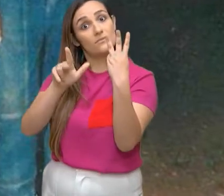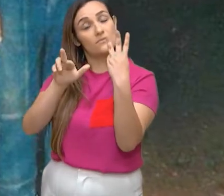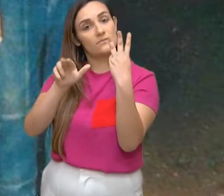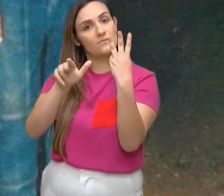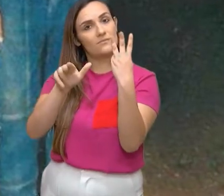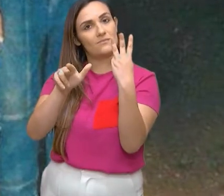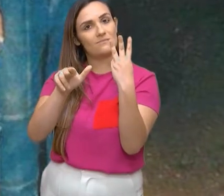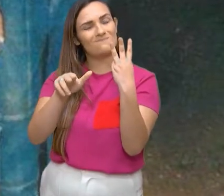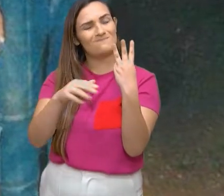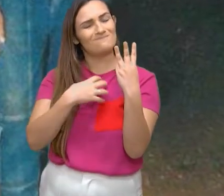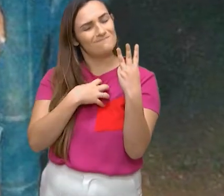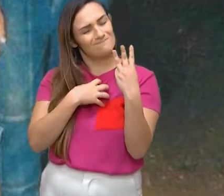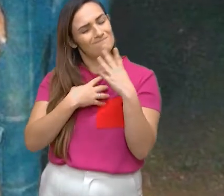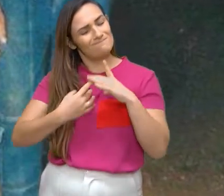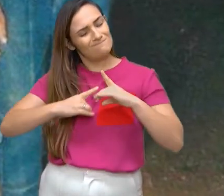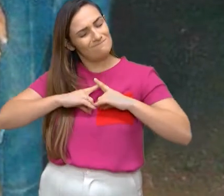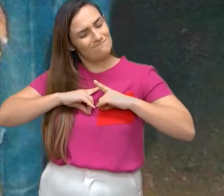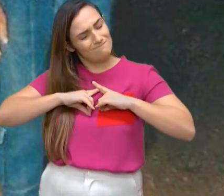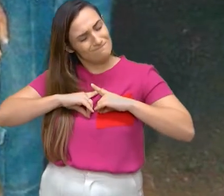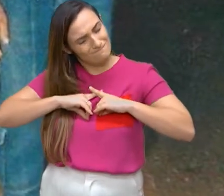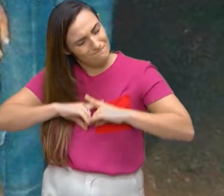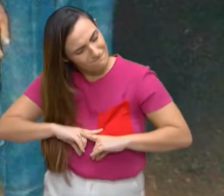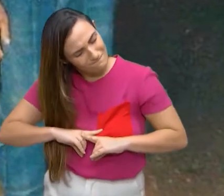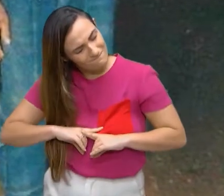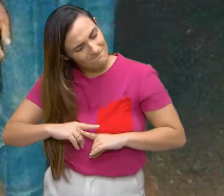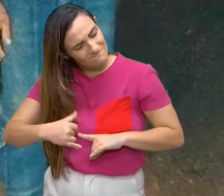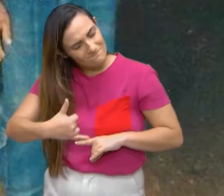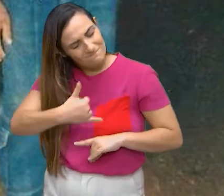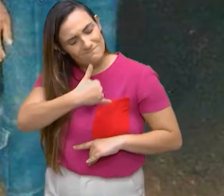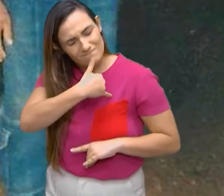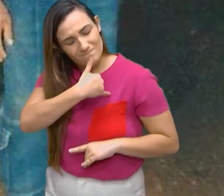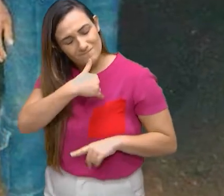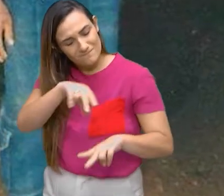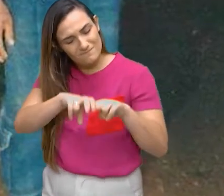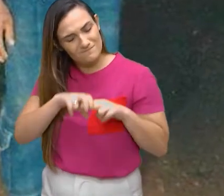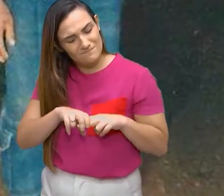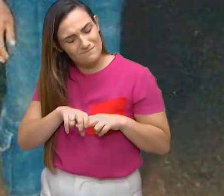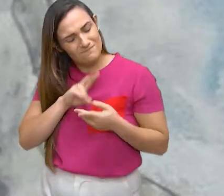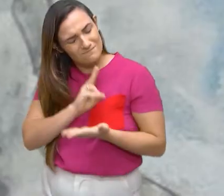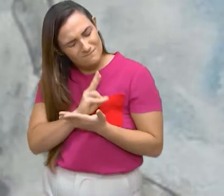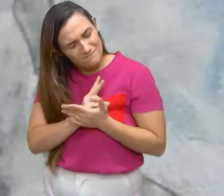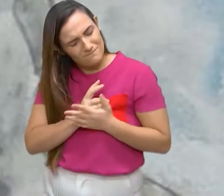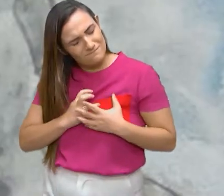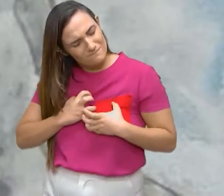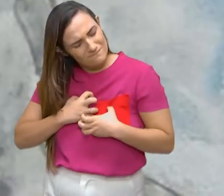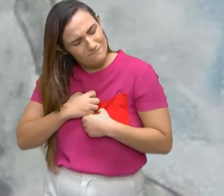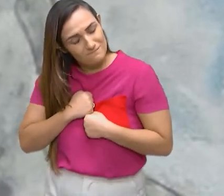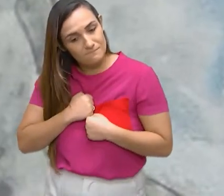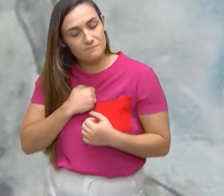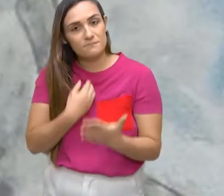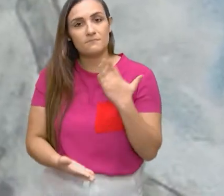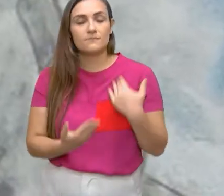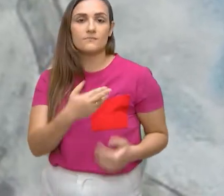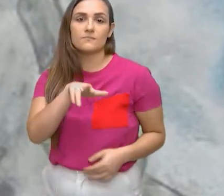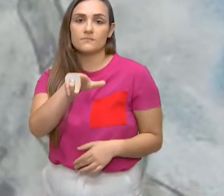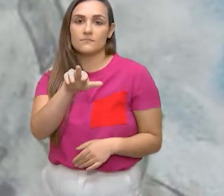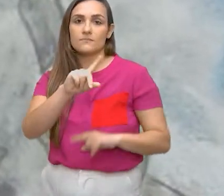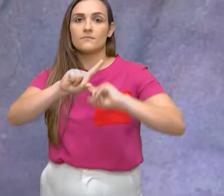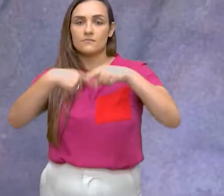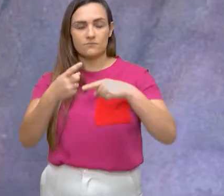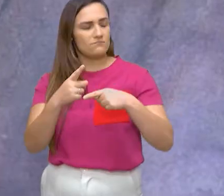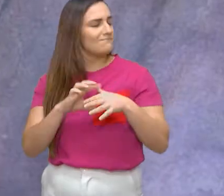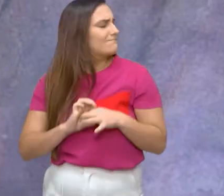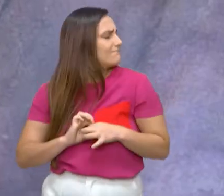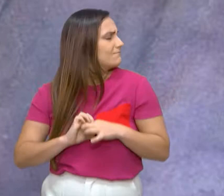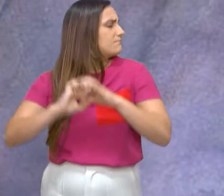adolescência, perdeu 3 irmãos. Os lutos causaram depressão na artista, que por muitos anos cultivou a dor dessas